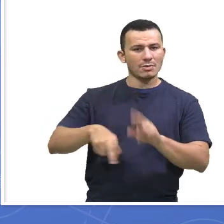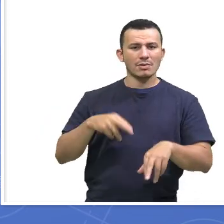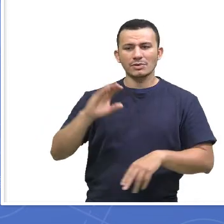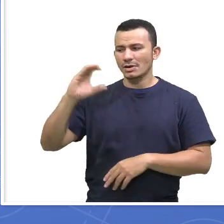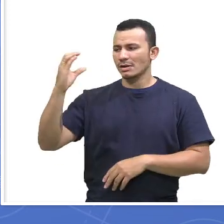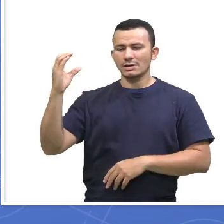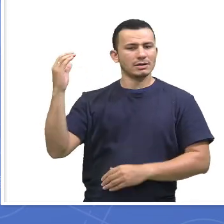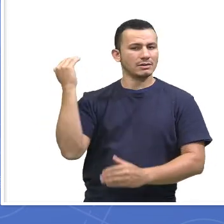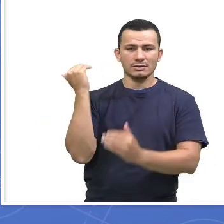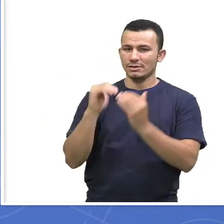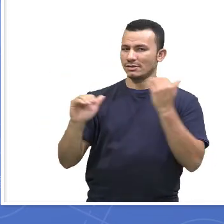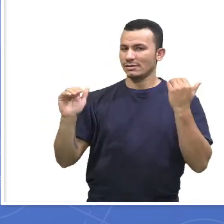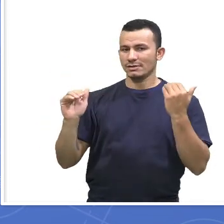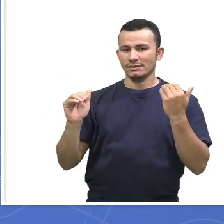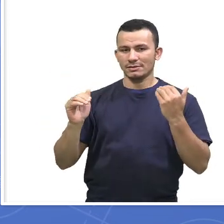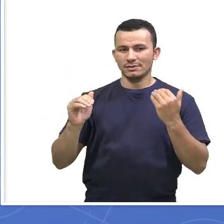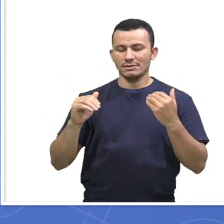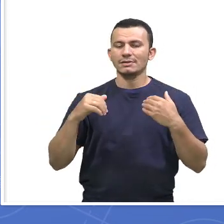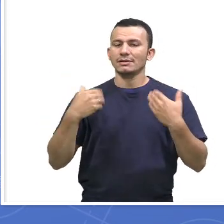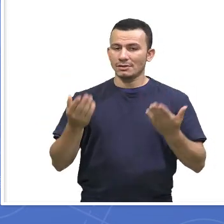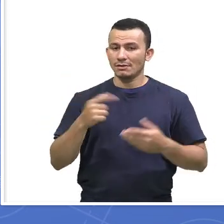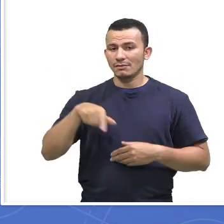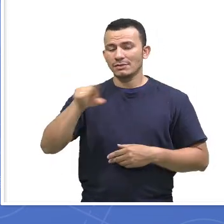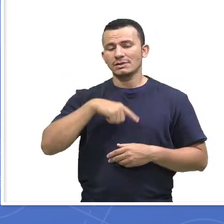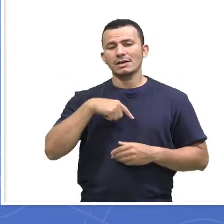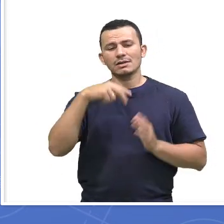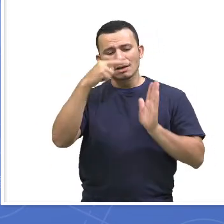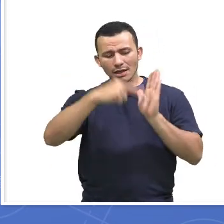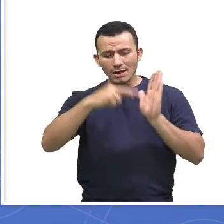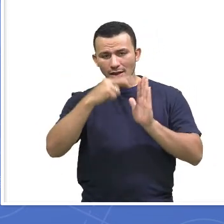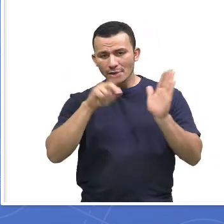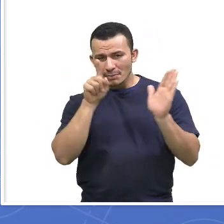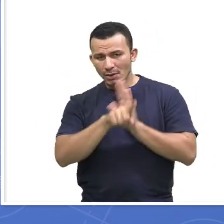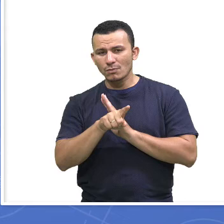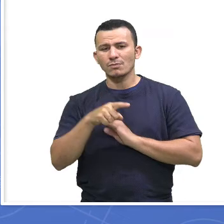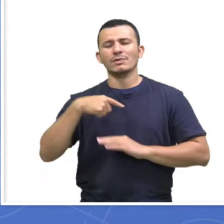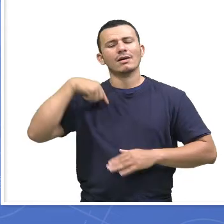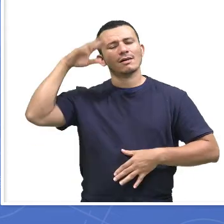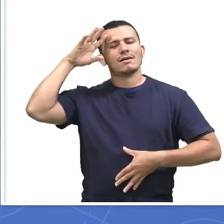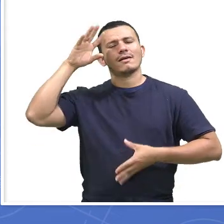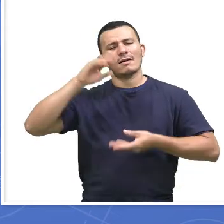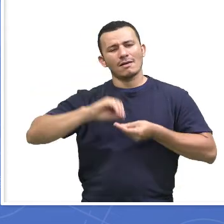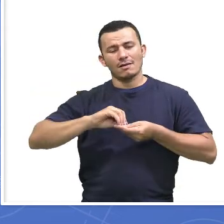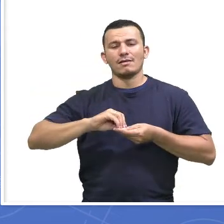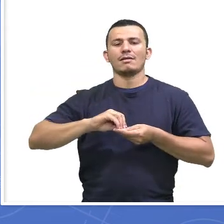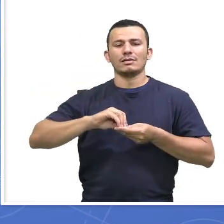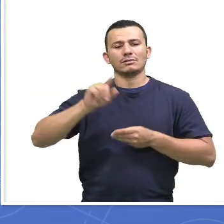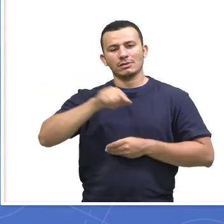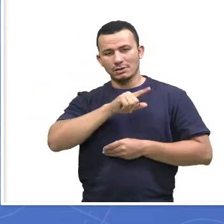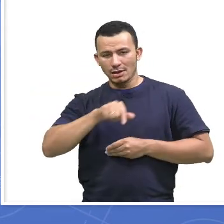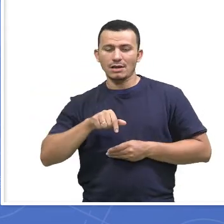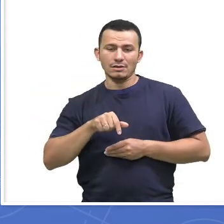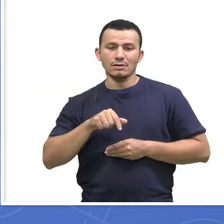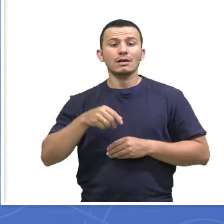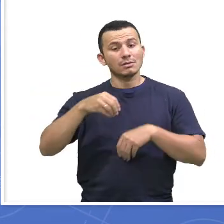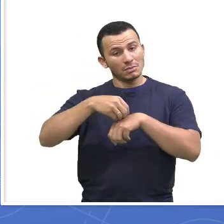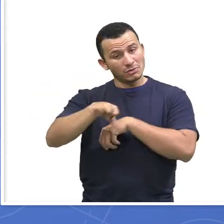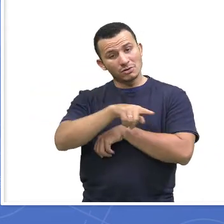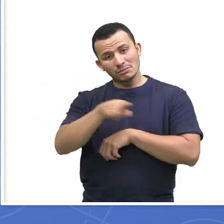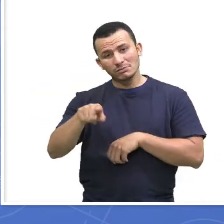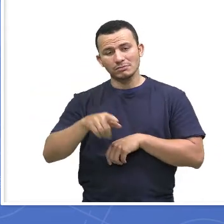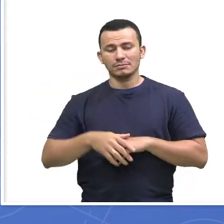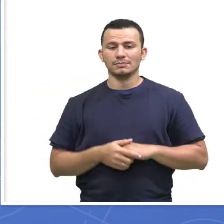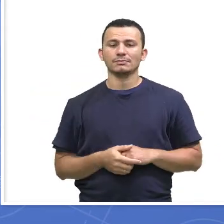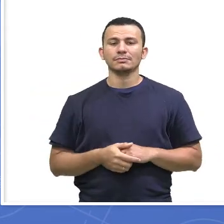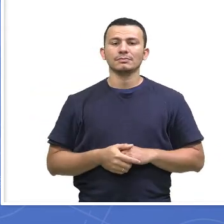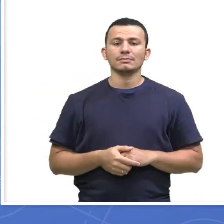ciência, tá certo? Então, vocês já tiram por aí quando você lê uma questão dessa. Isso é uma dica para vocês, bacana. Então vamos ver,